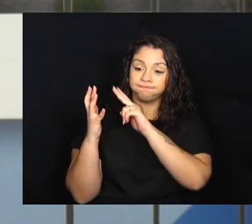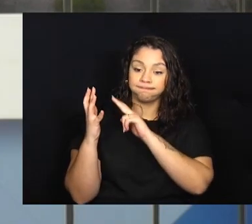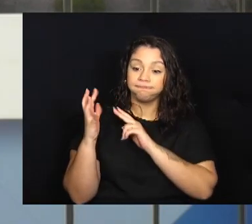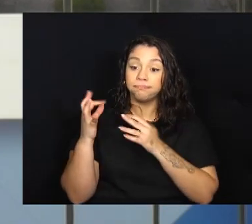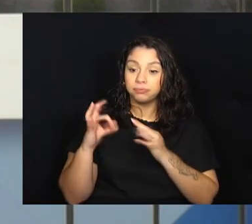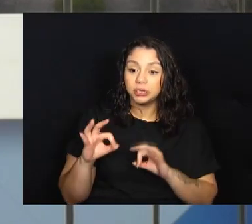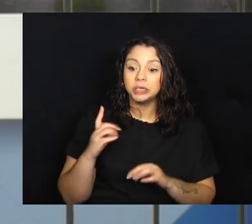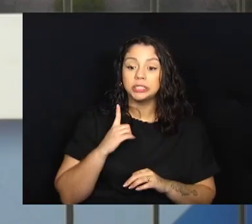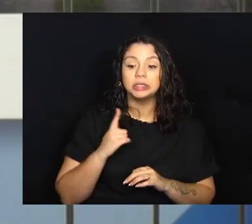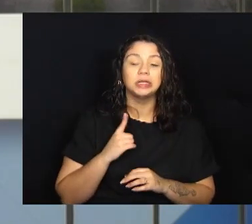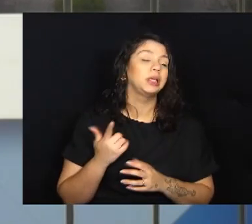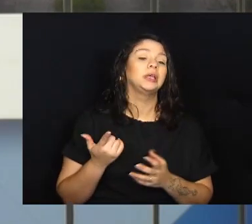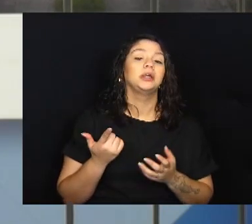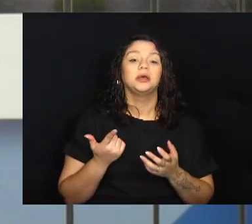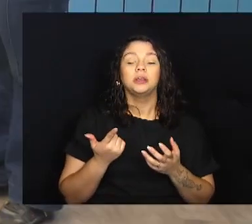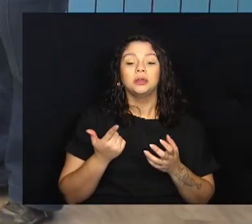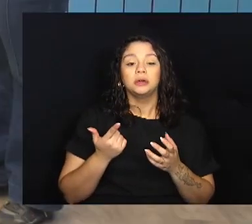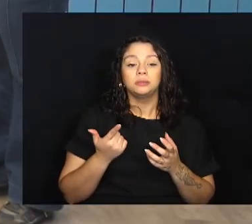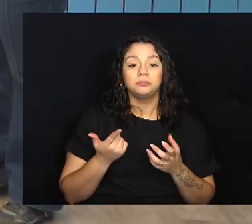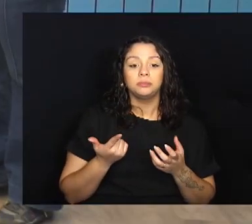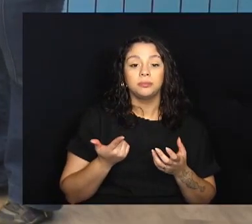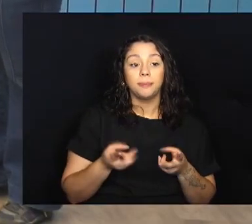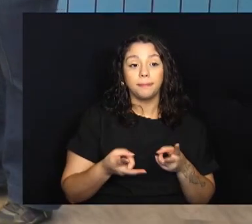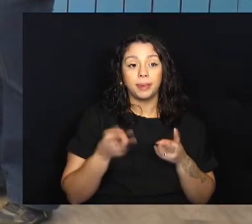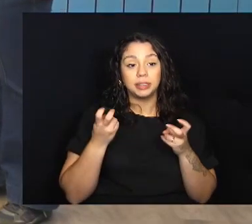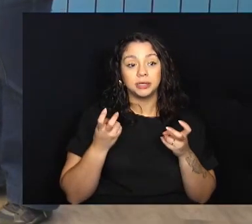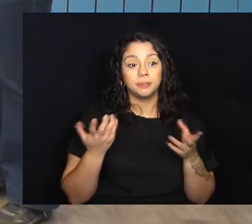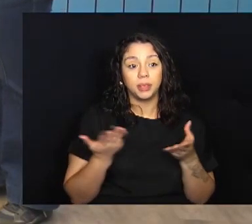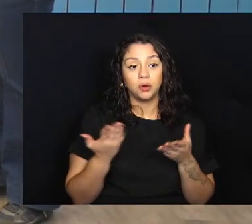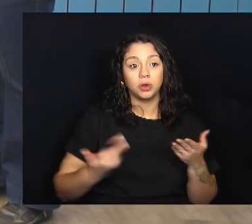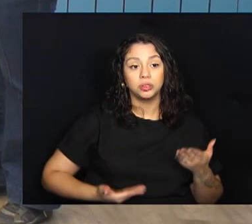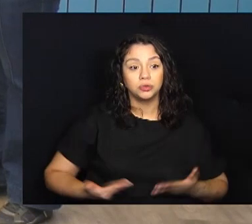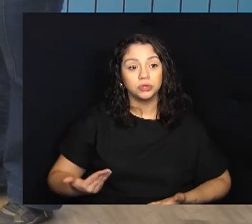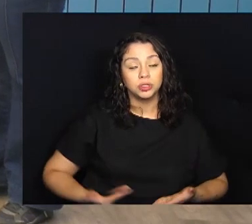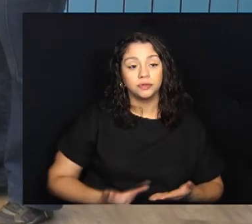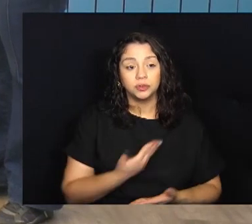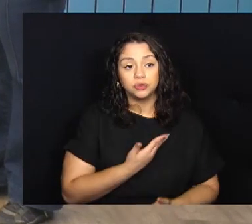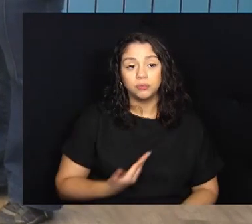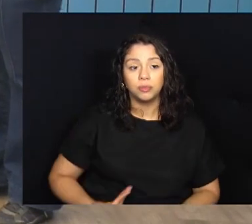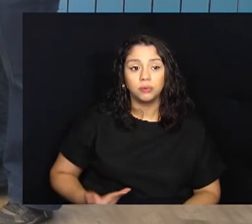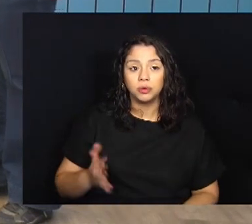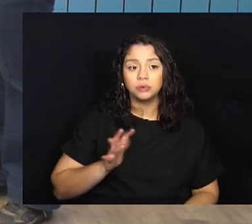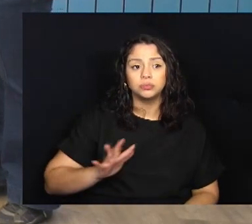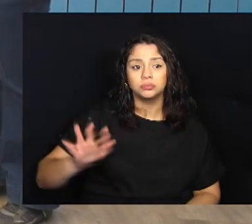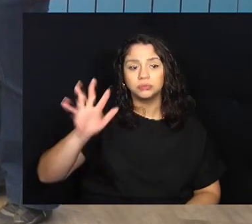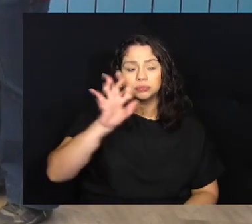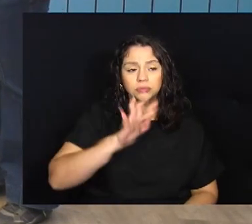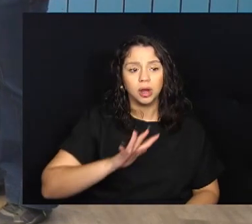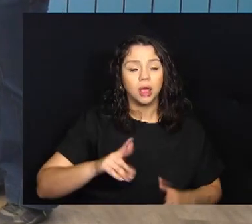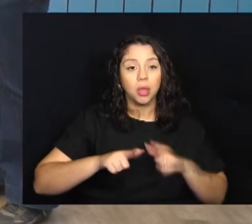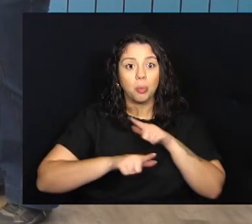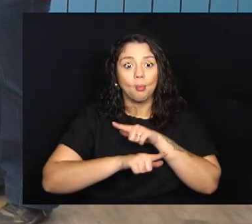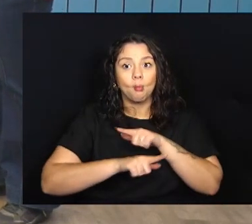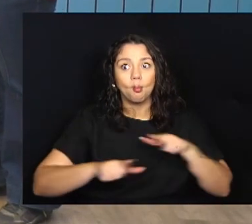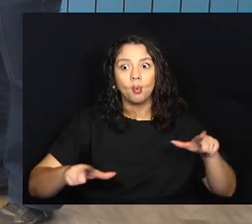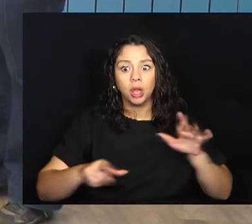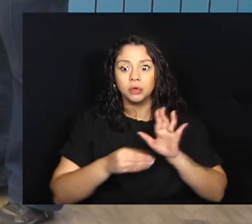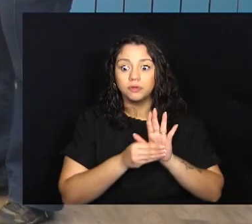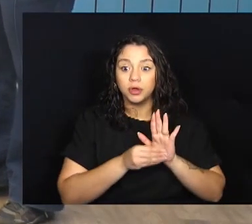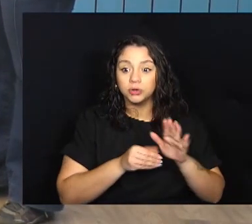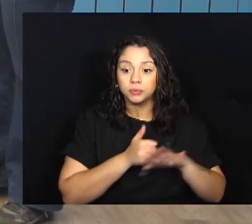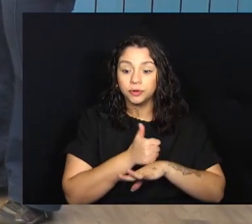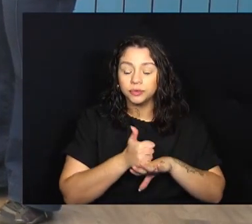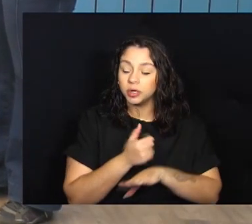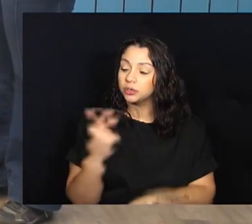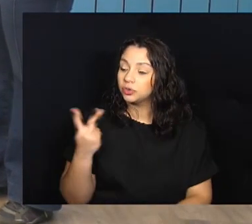aí um esvaziamento do serviço público como um todo e a falta de profissionais, né? Eu e o vereador Paulo